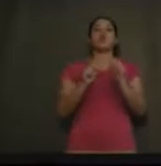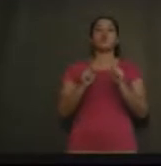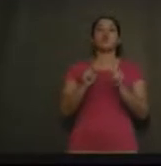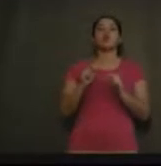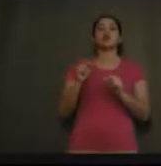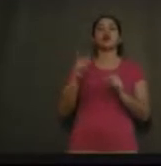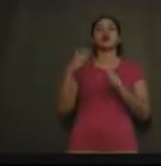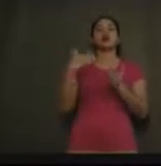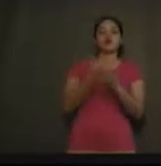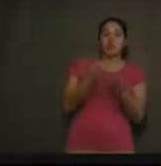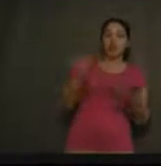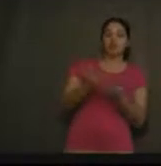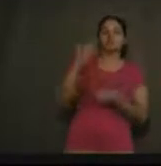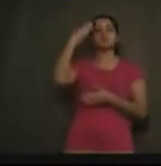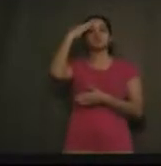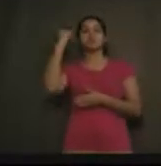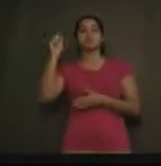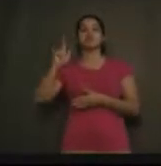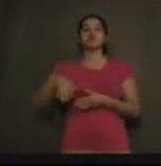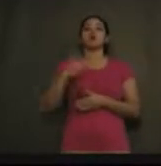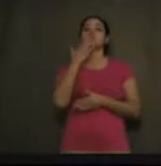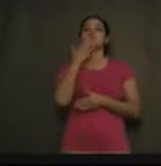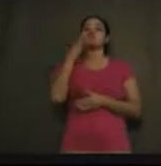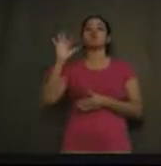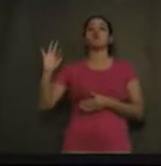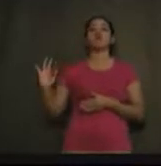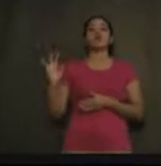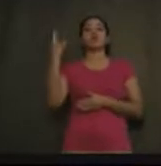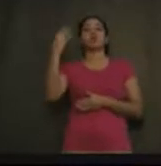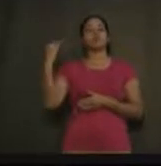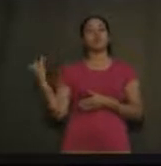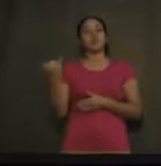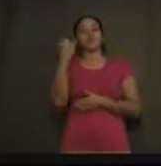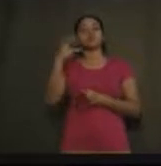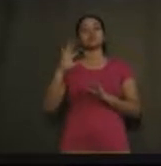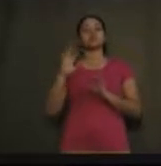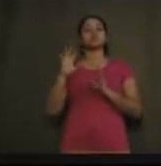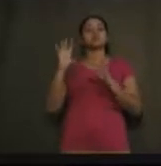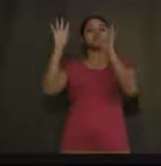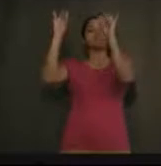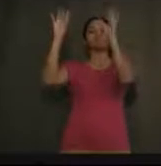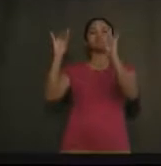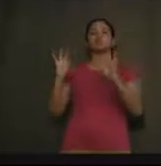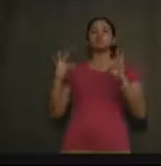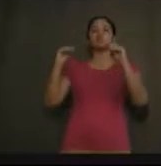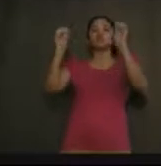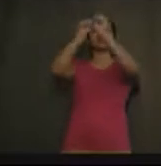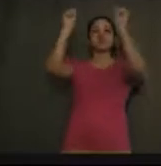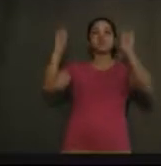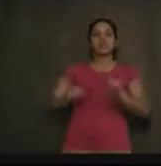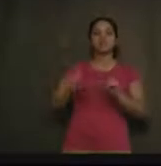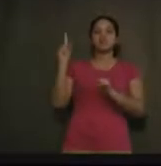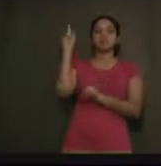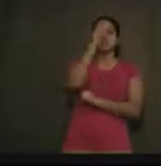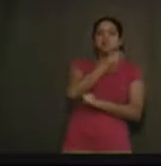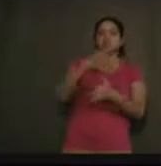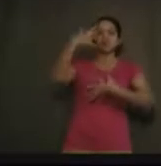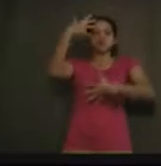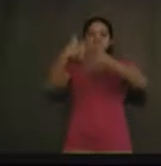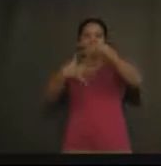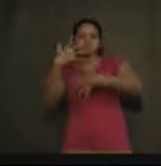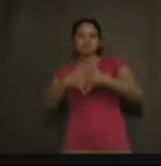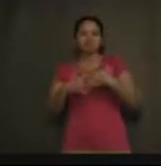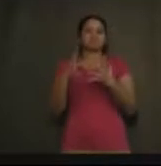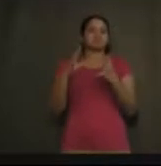fenômeno determinante na ideia. Todo sistema dinâmico complexo, complexo no sentido